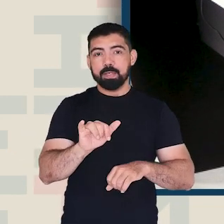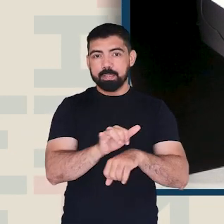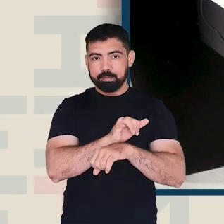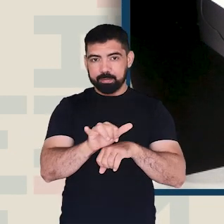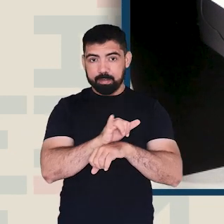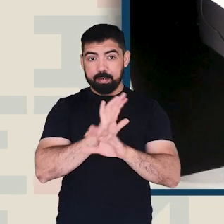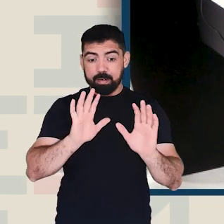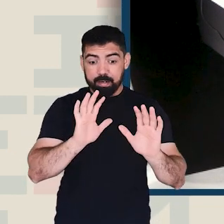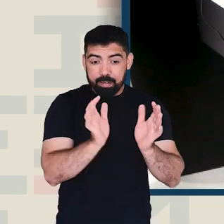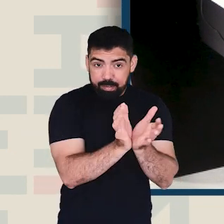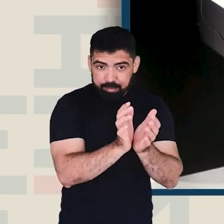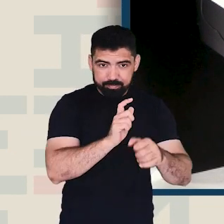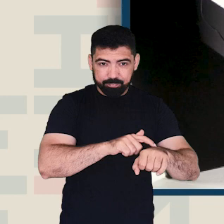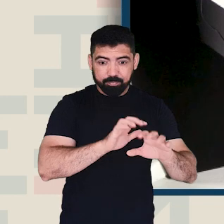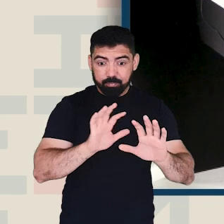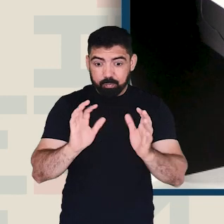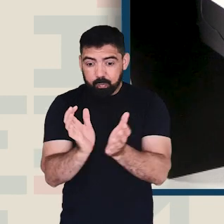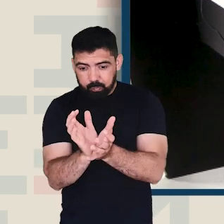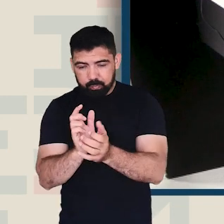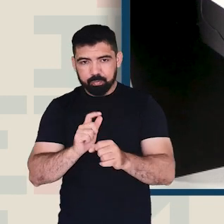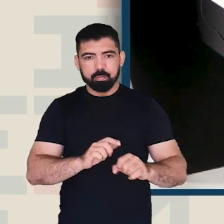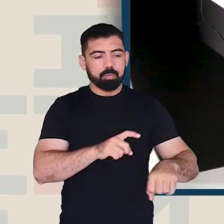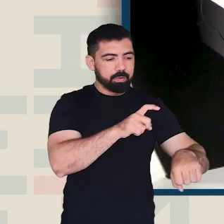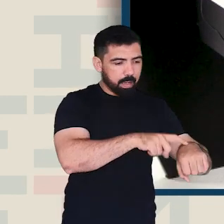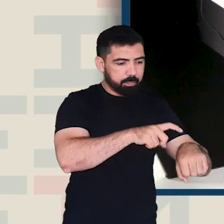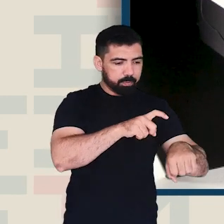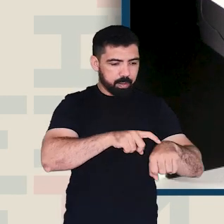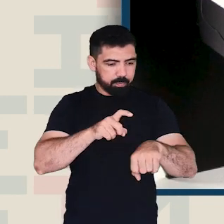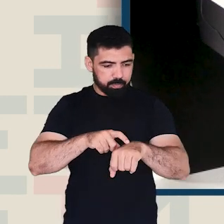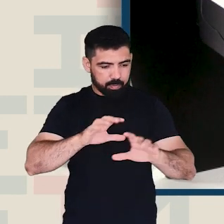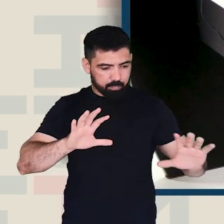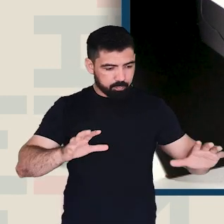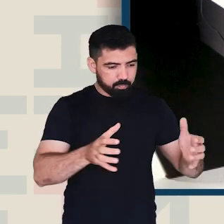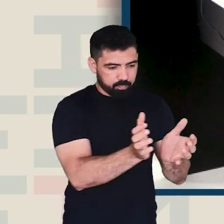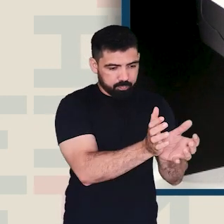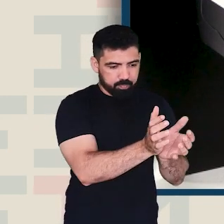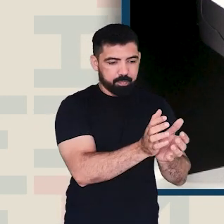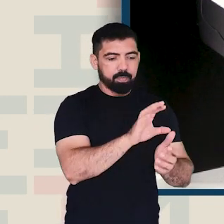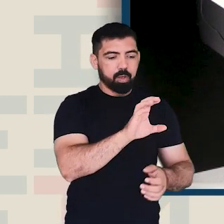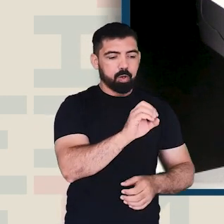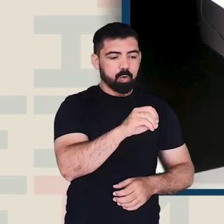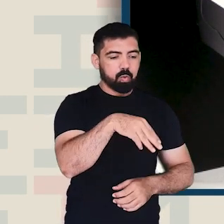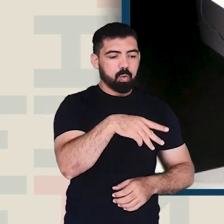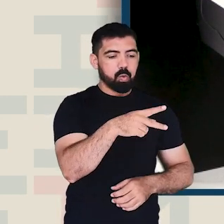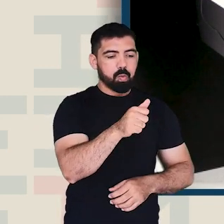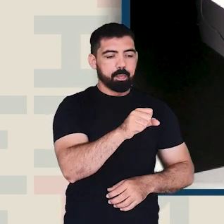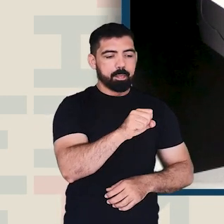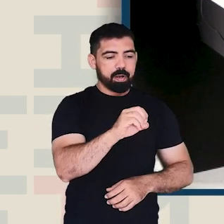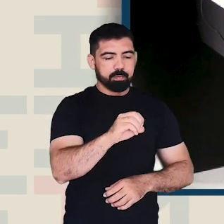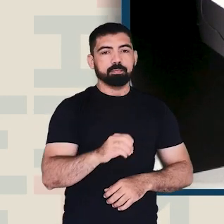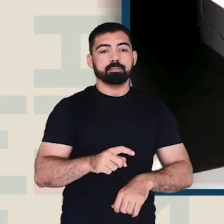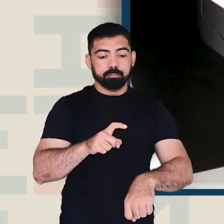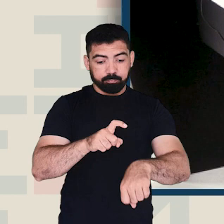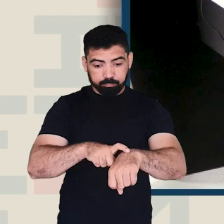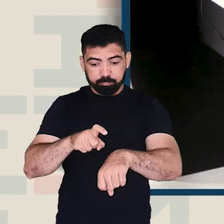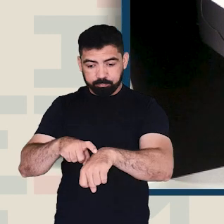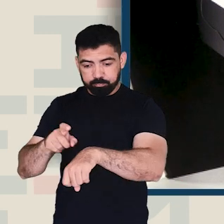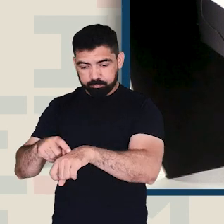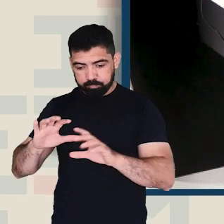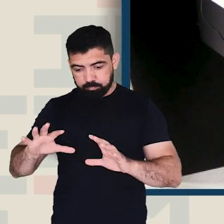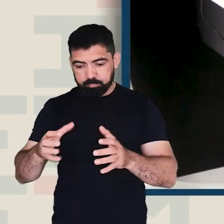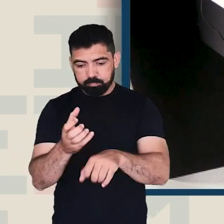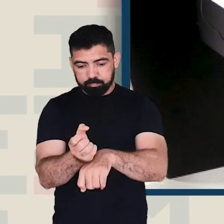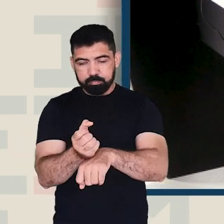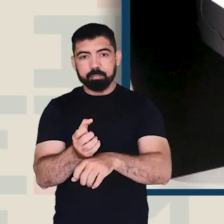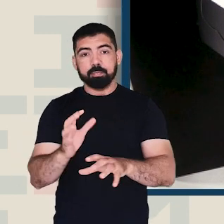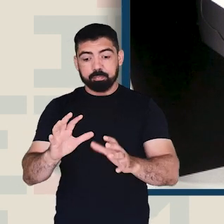o agrupamento desses tempos. Então, quando eu agrupo os tempos, eu gero os compassos. Compassos são grupos de tempos. Os